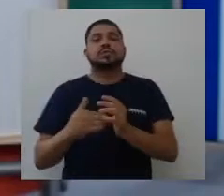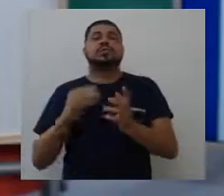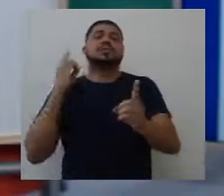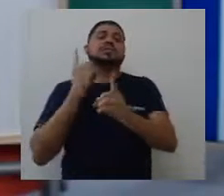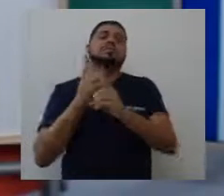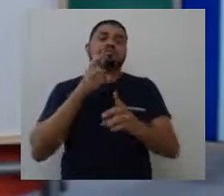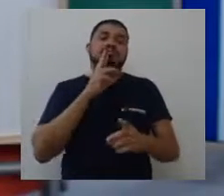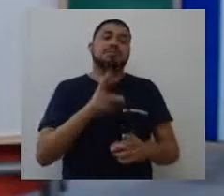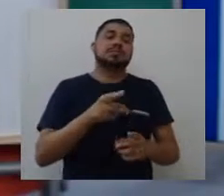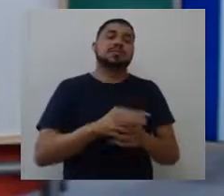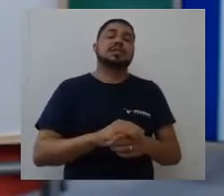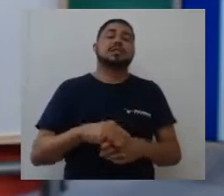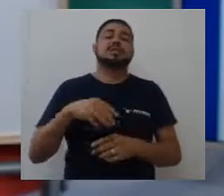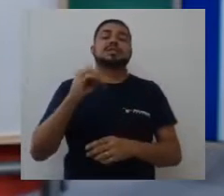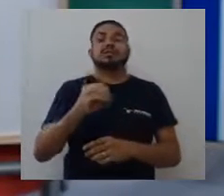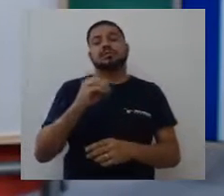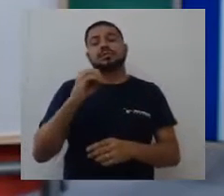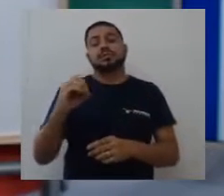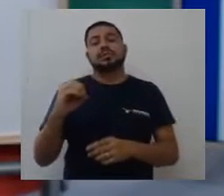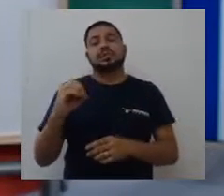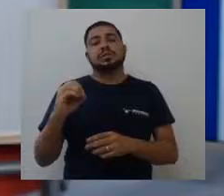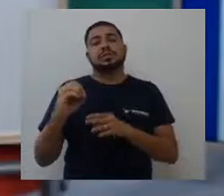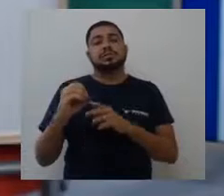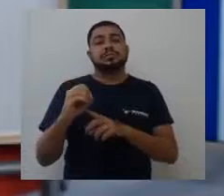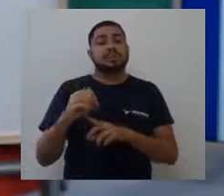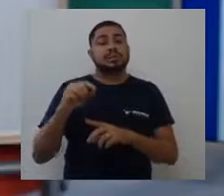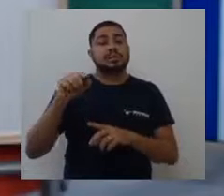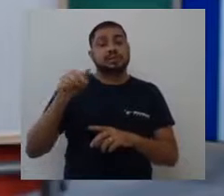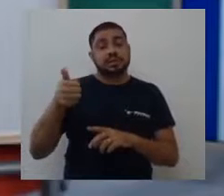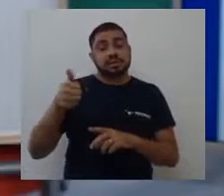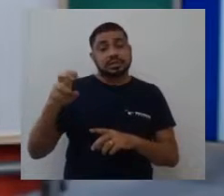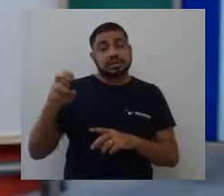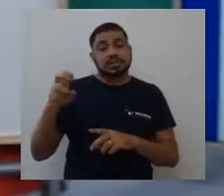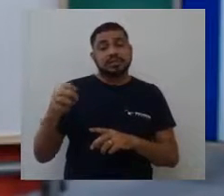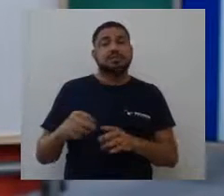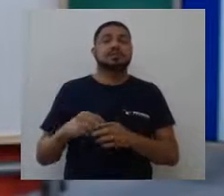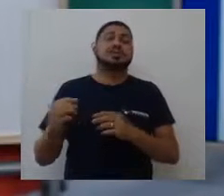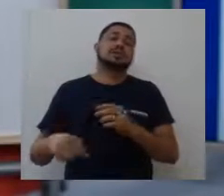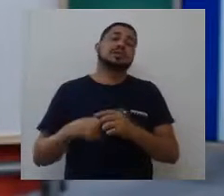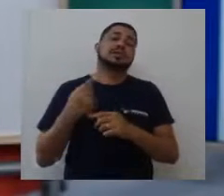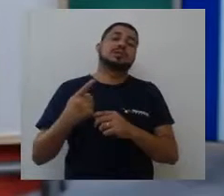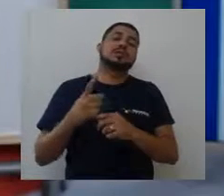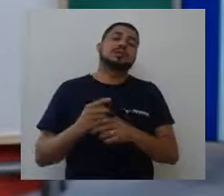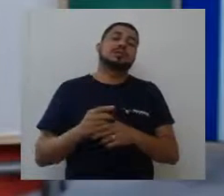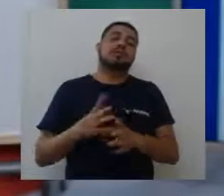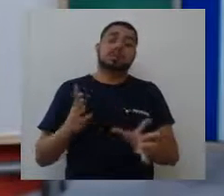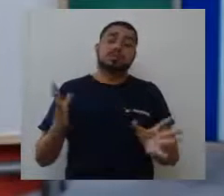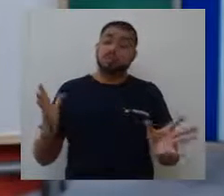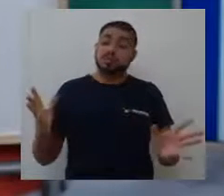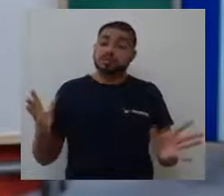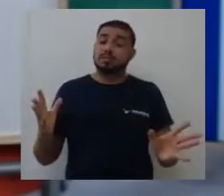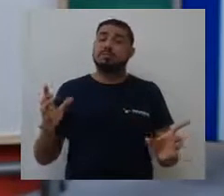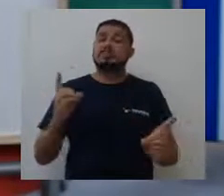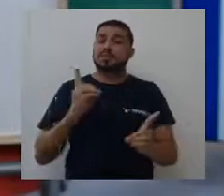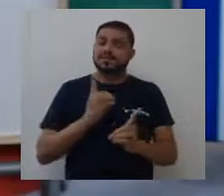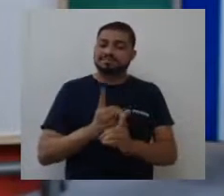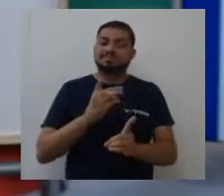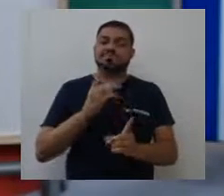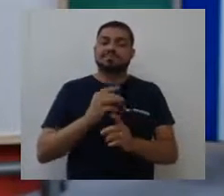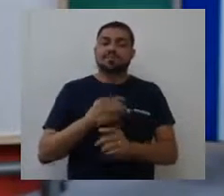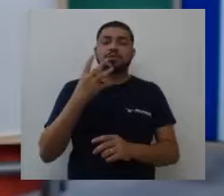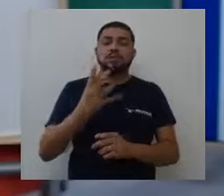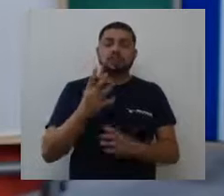encontrei o resultado. 0, 0, olha só, 15 vem 1, 10 vem 1, opa! 4